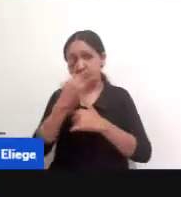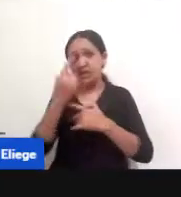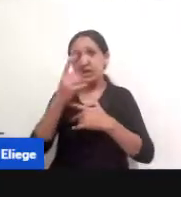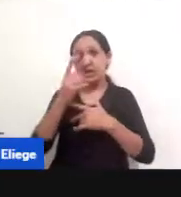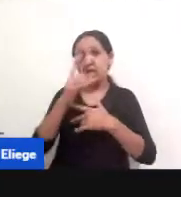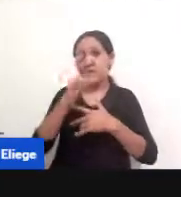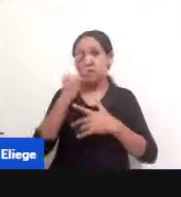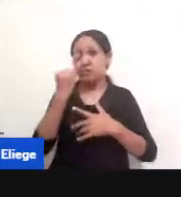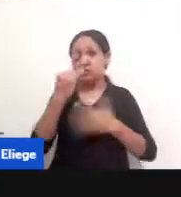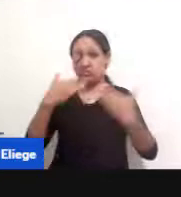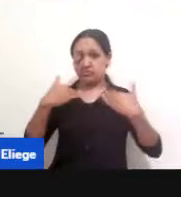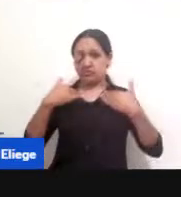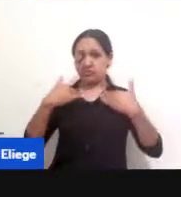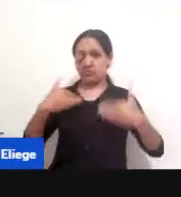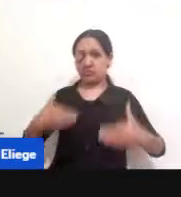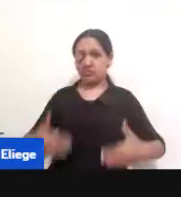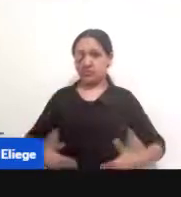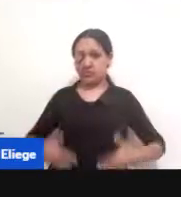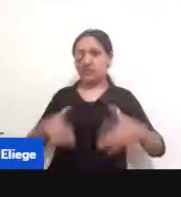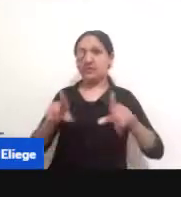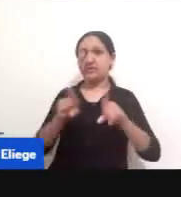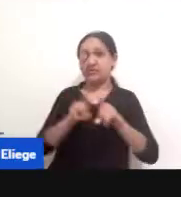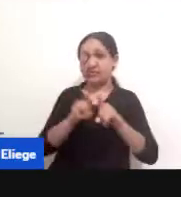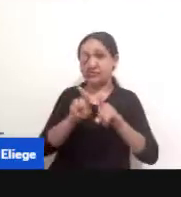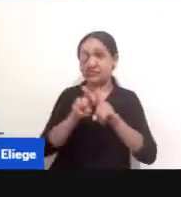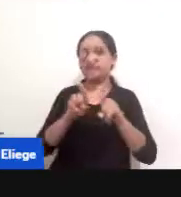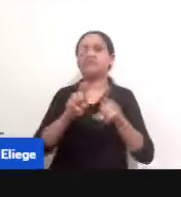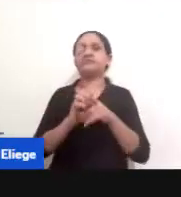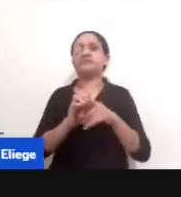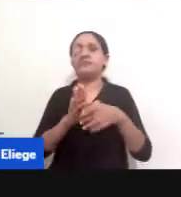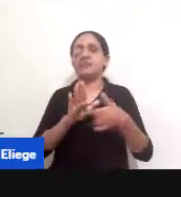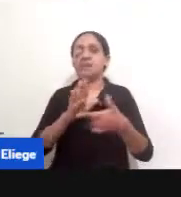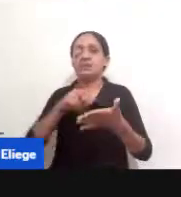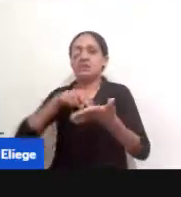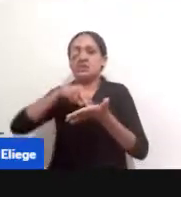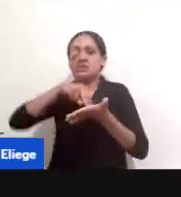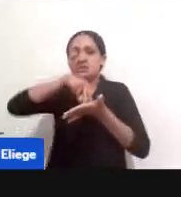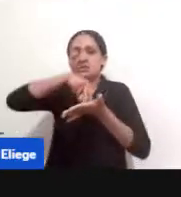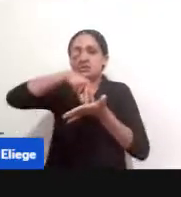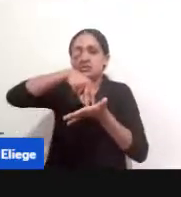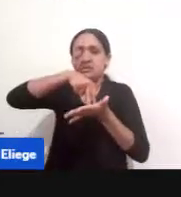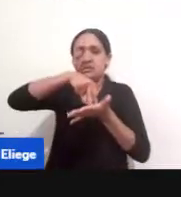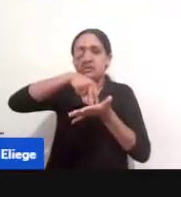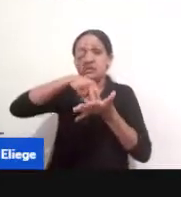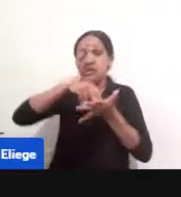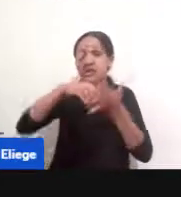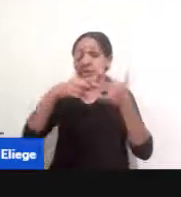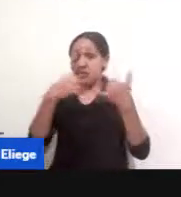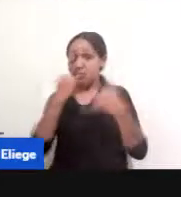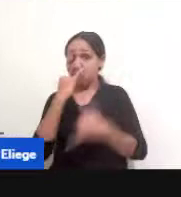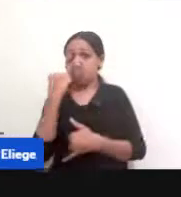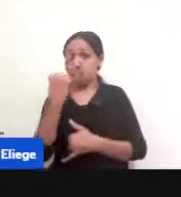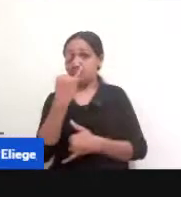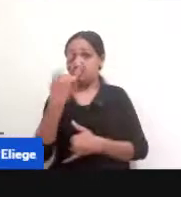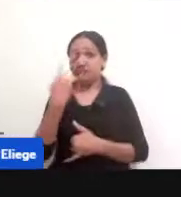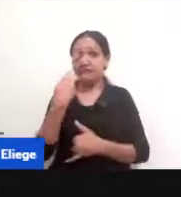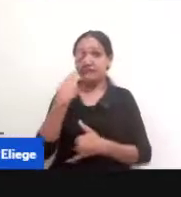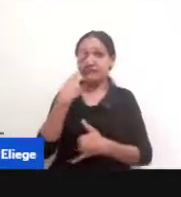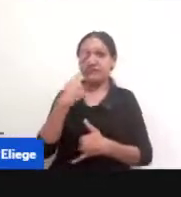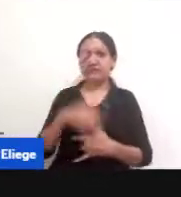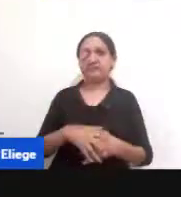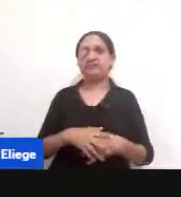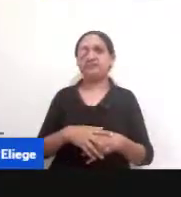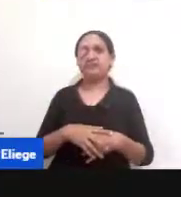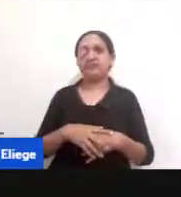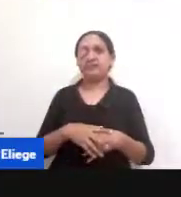importante, além dos membros inferiores, onde a estabilização do equilíbrio é fundamental. Vamos lá, Maria Clara? O